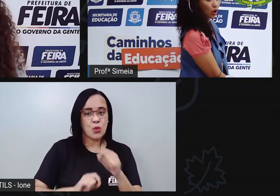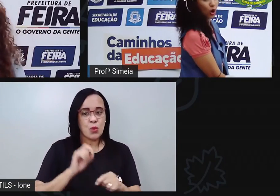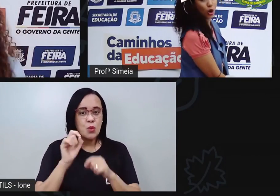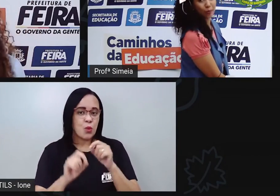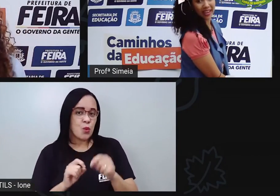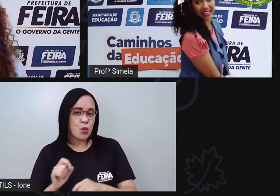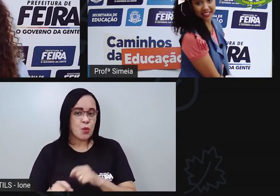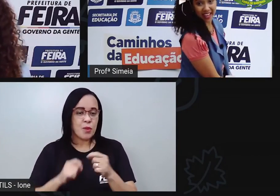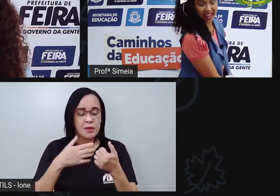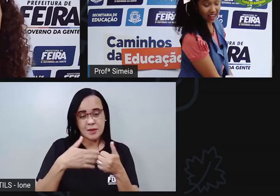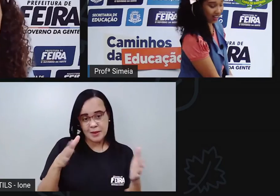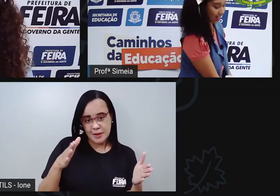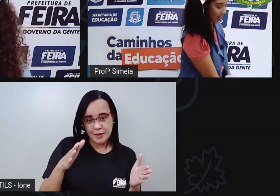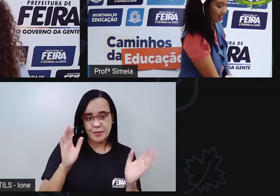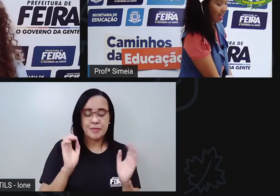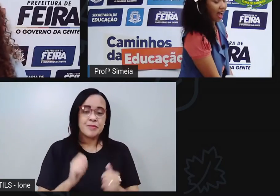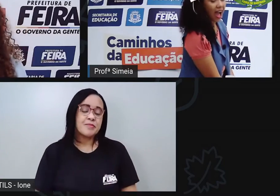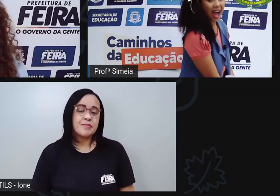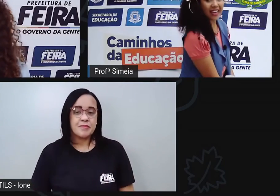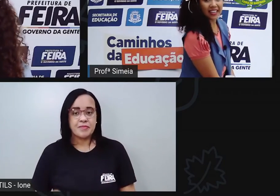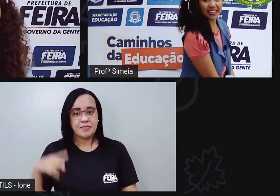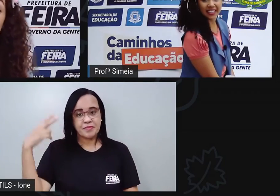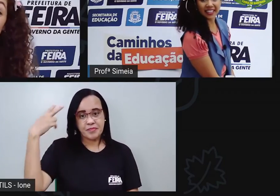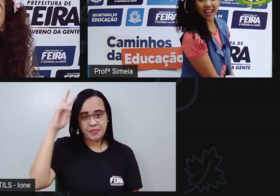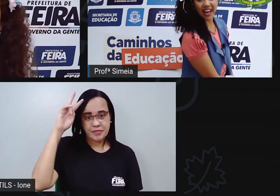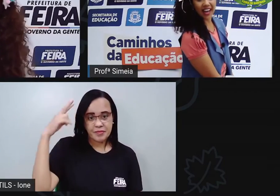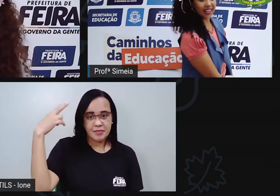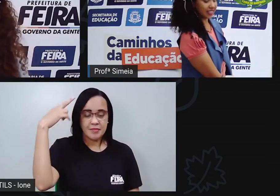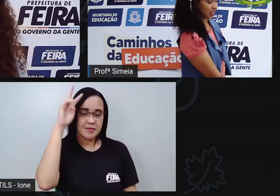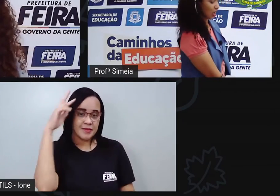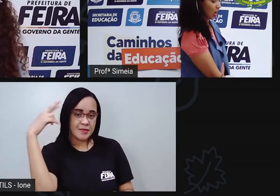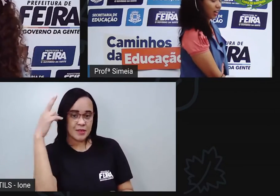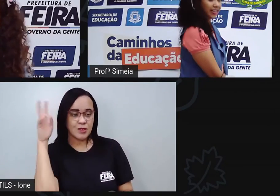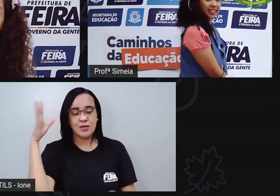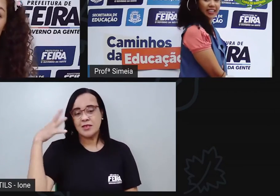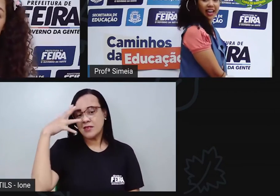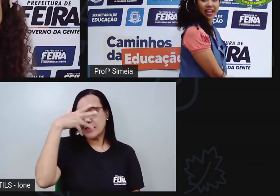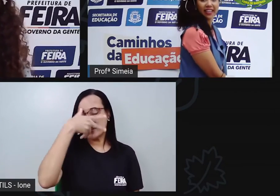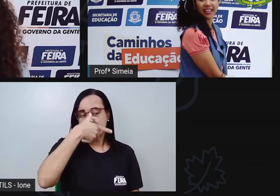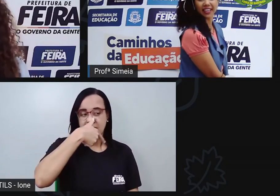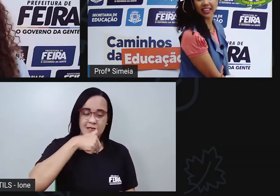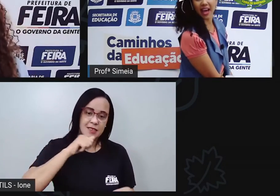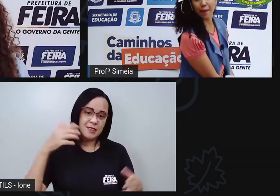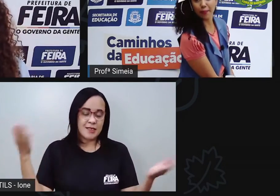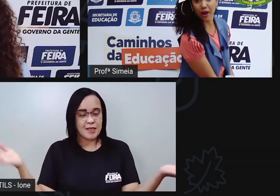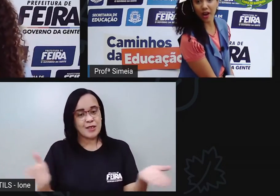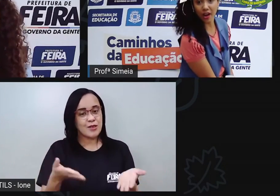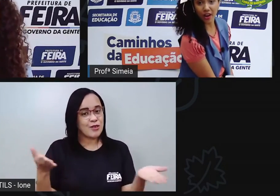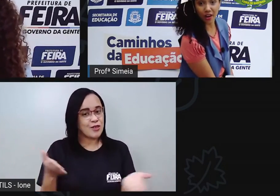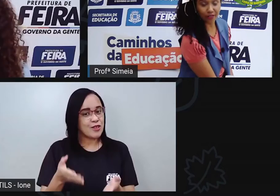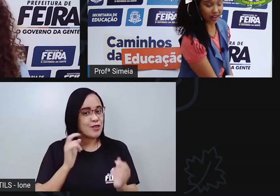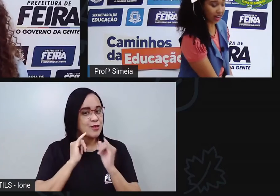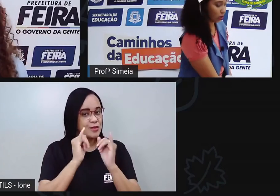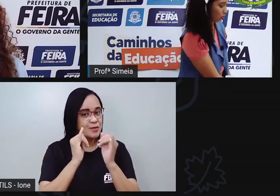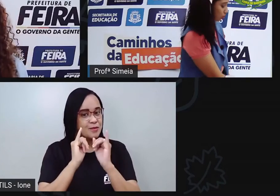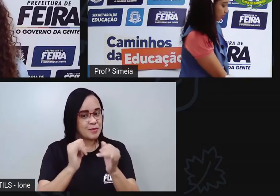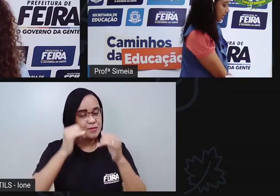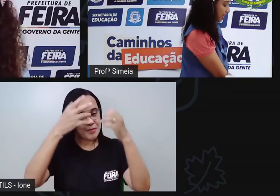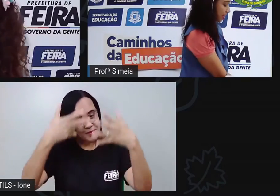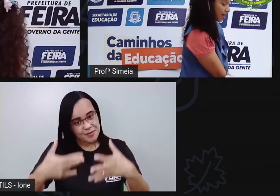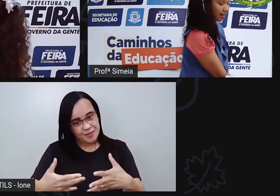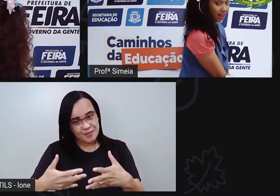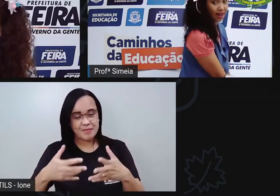mais começa a linda historinha que adora